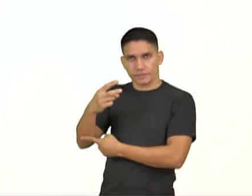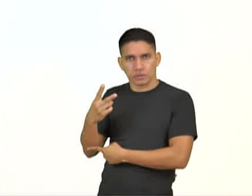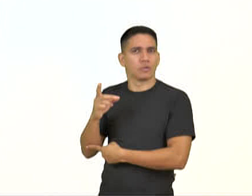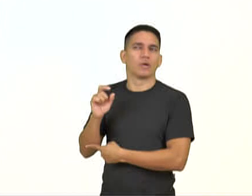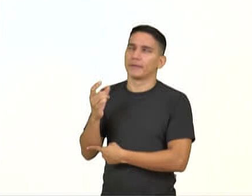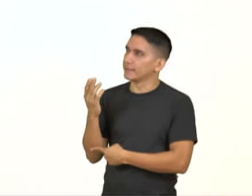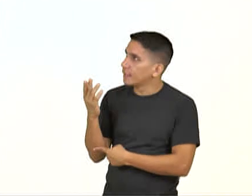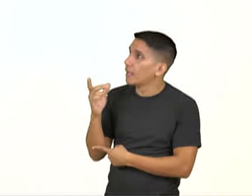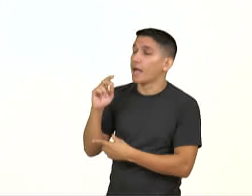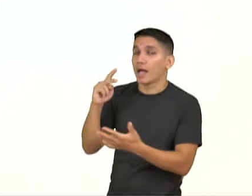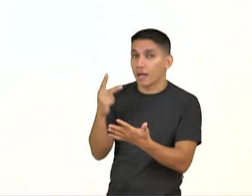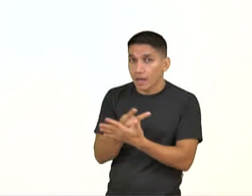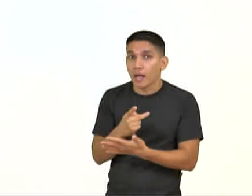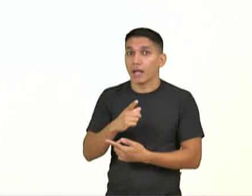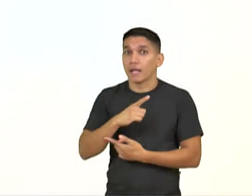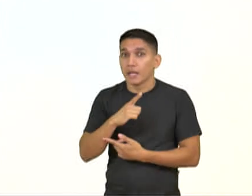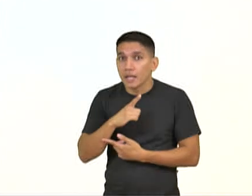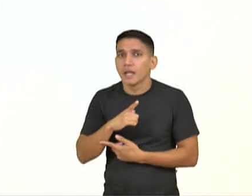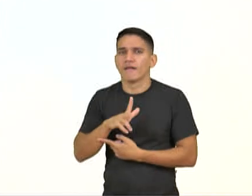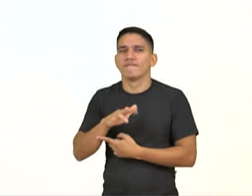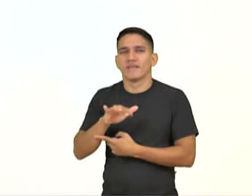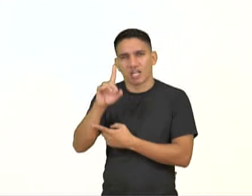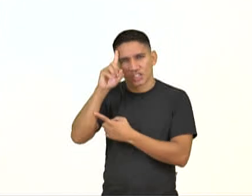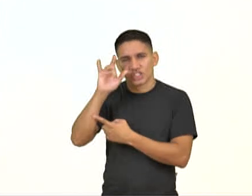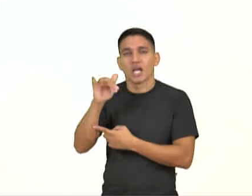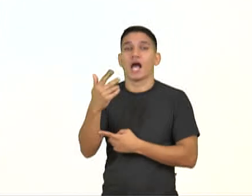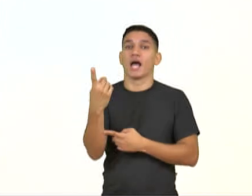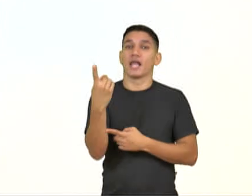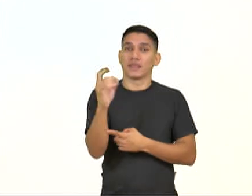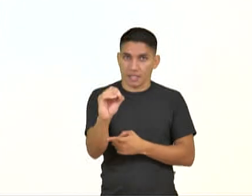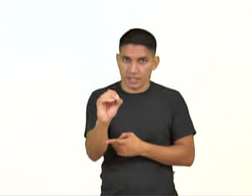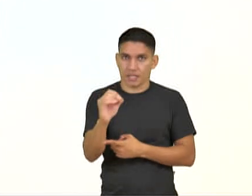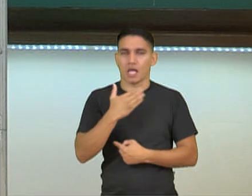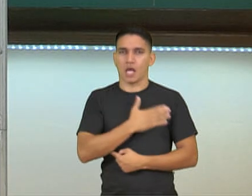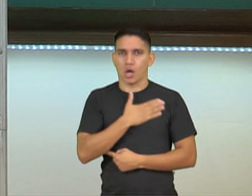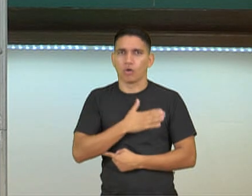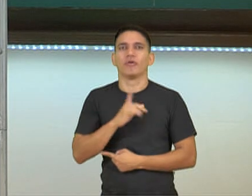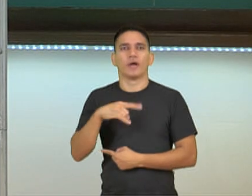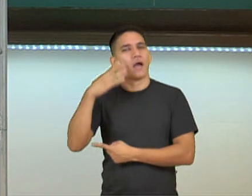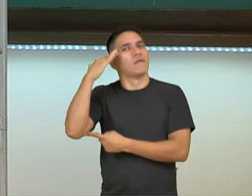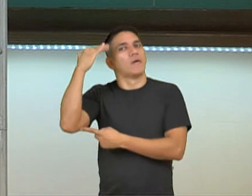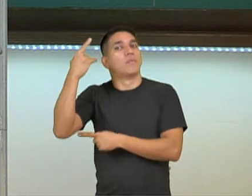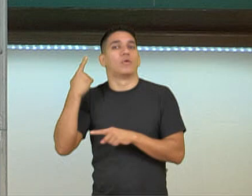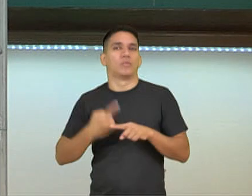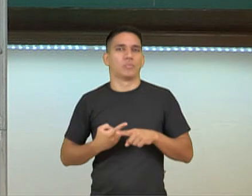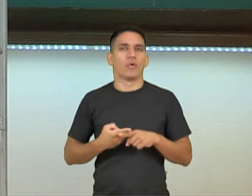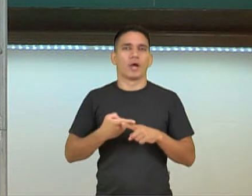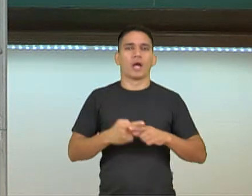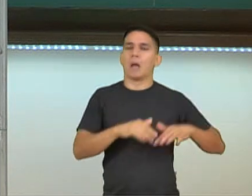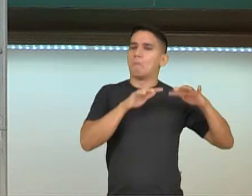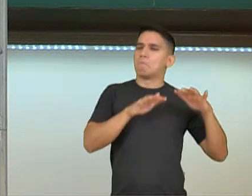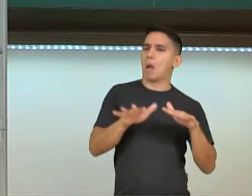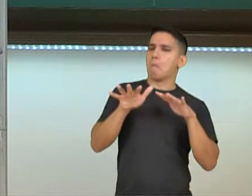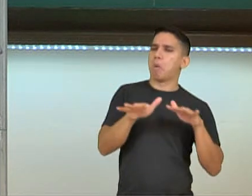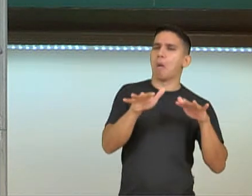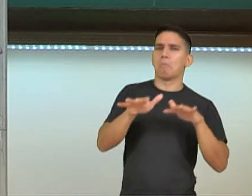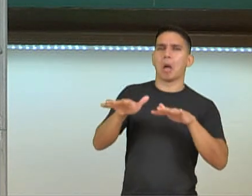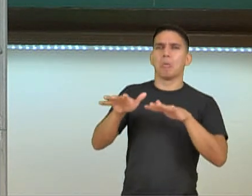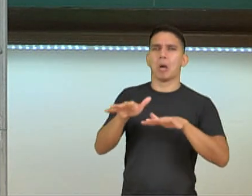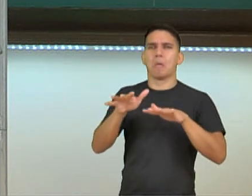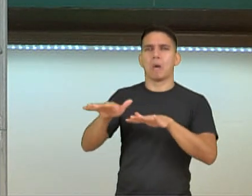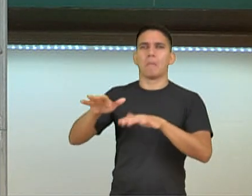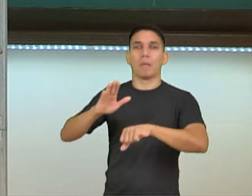1792, principalmente ali a gente vai ter na data de 10 de agosto, que é conhecido como a grande jornada e um momento